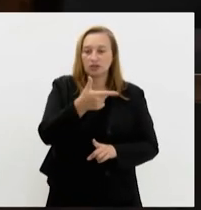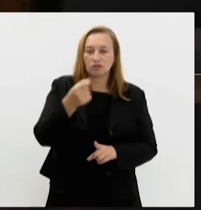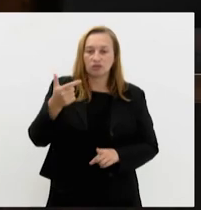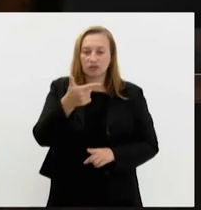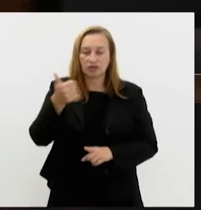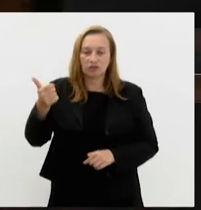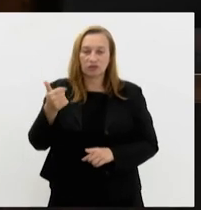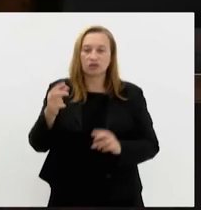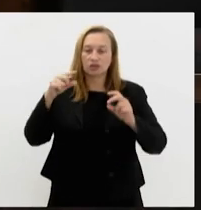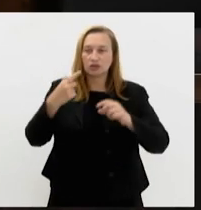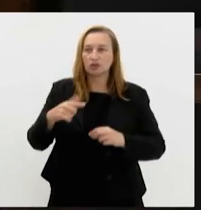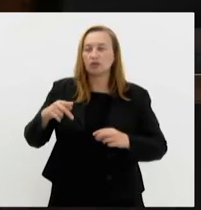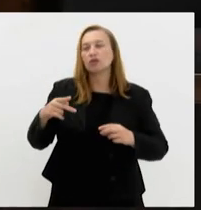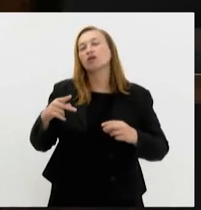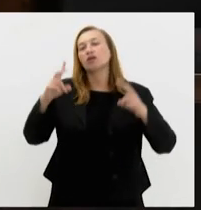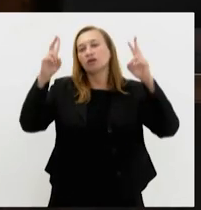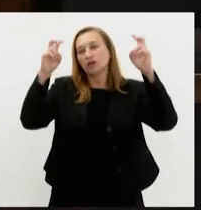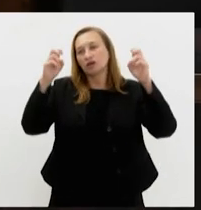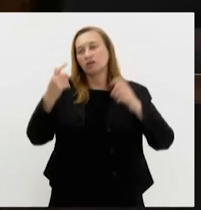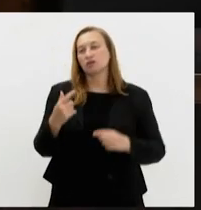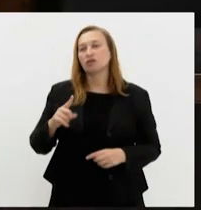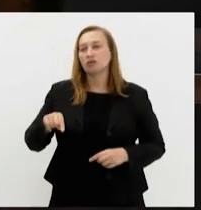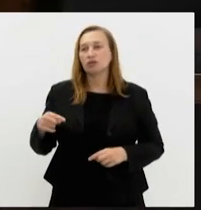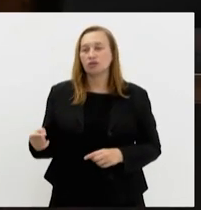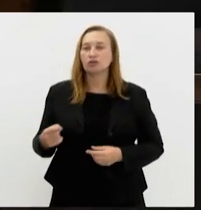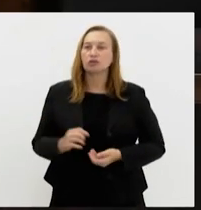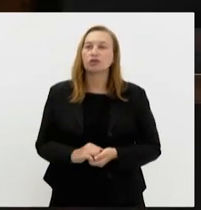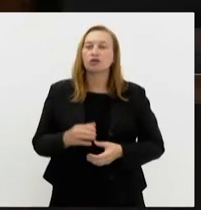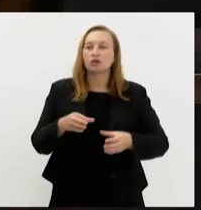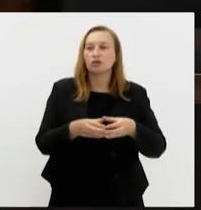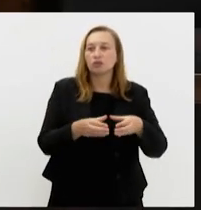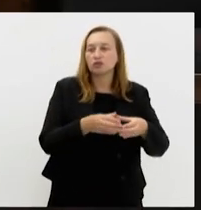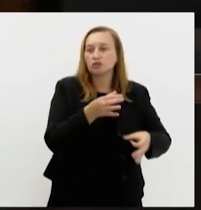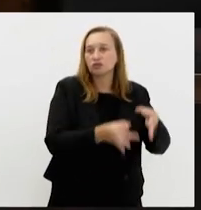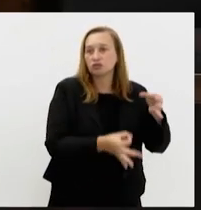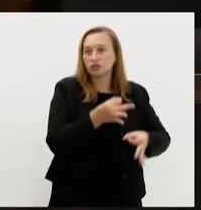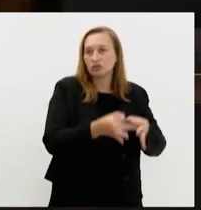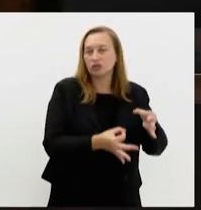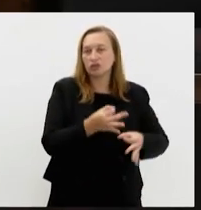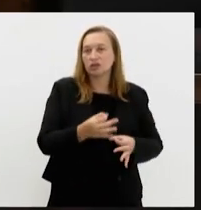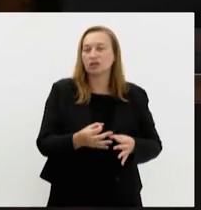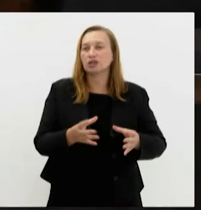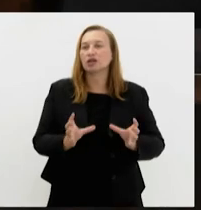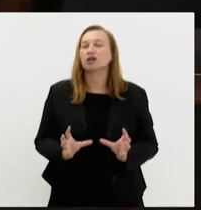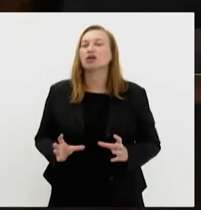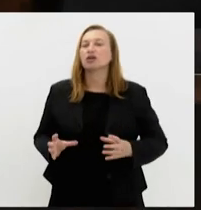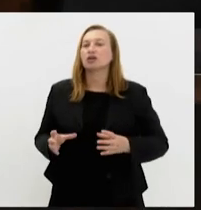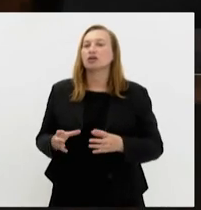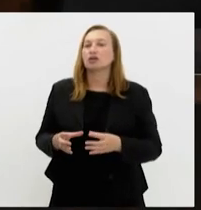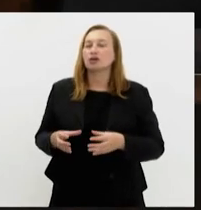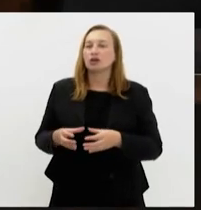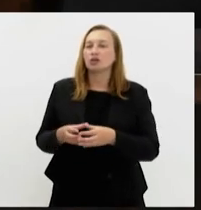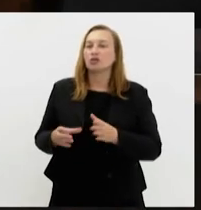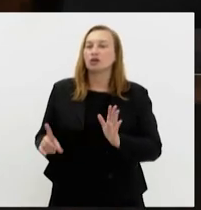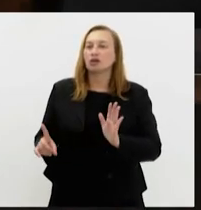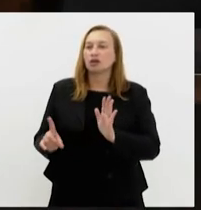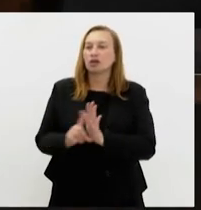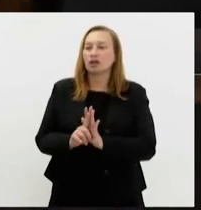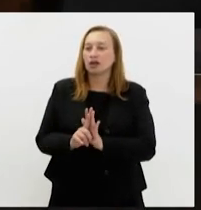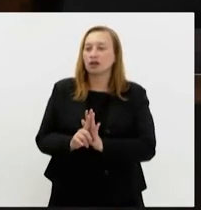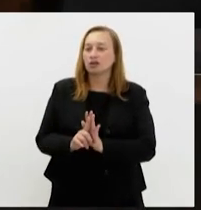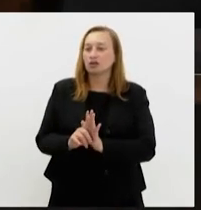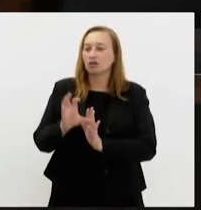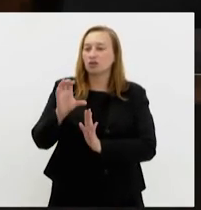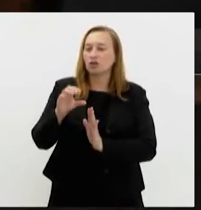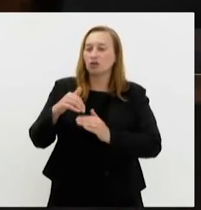da outras providências, pendentes para exercer das comissões de Constituição e Justiça, Legislação Constitucional Complementar e Códigos de Economia,